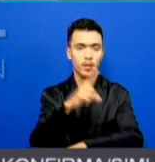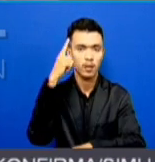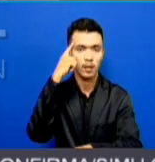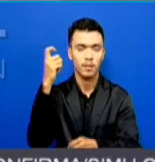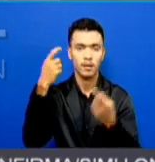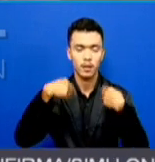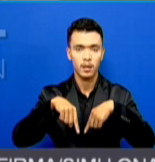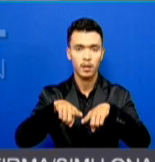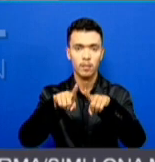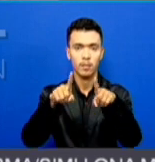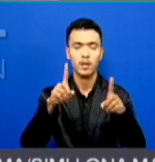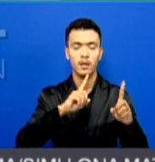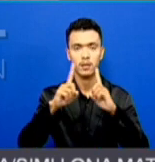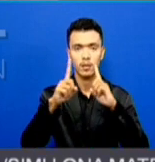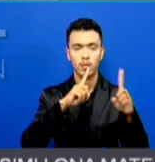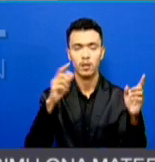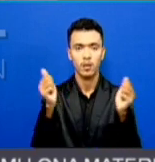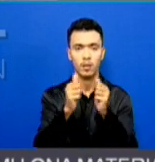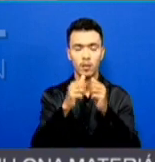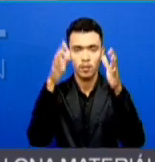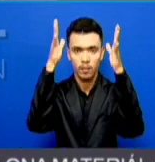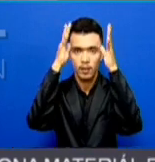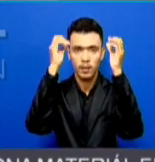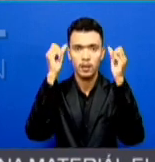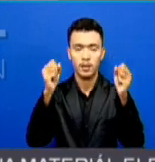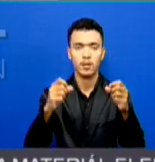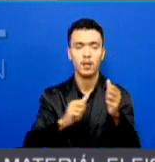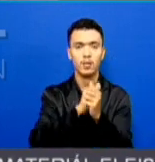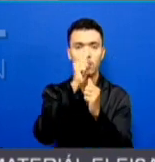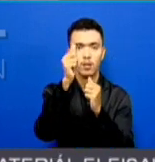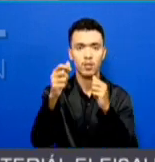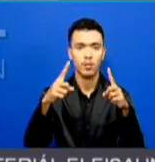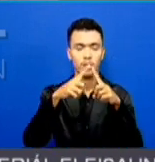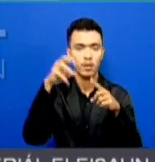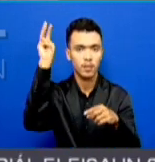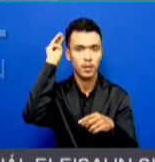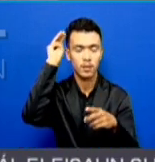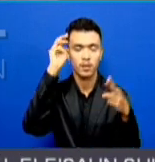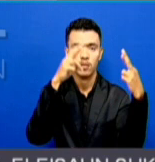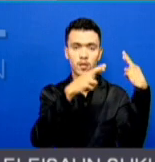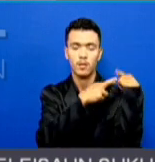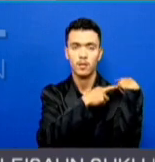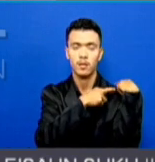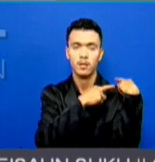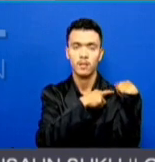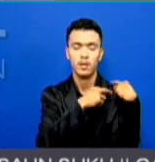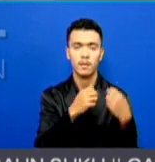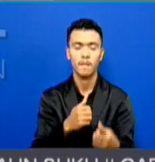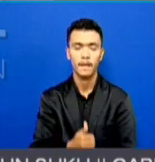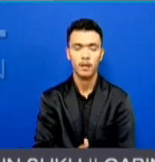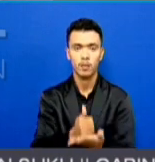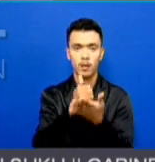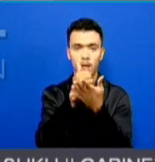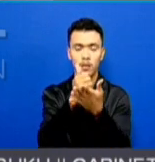fila ba, ao se colher a sua excelência, a tua atete ba ministério relevante, o dia tu halo,